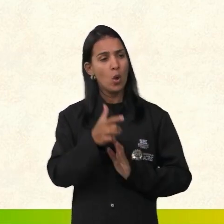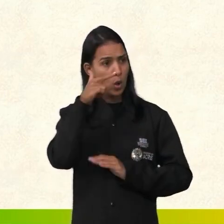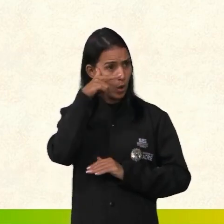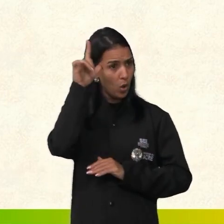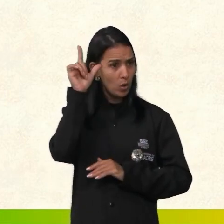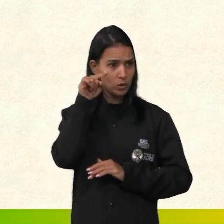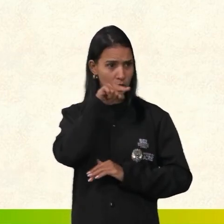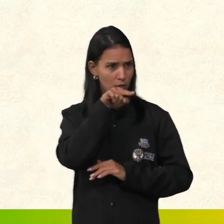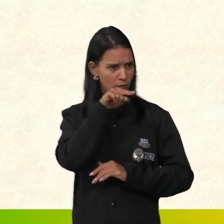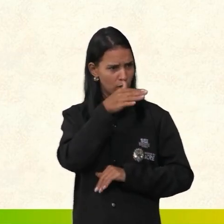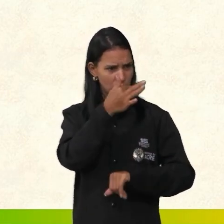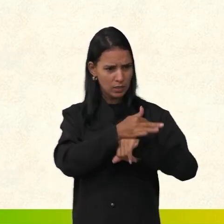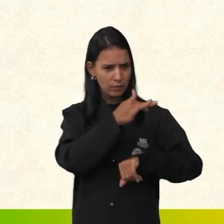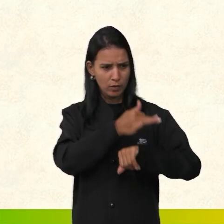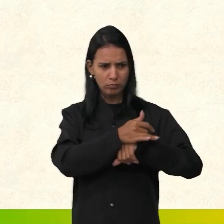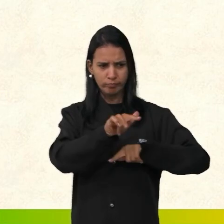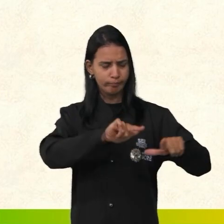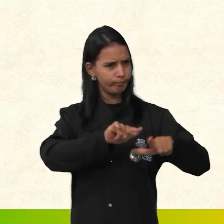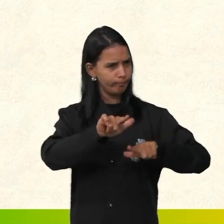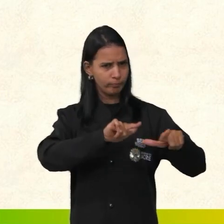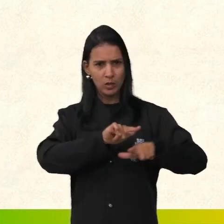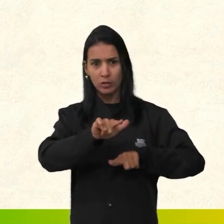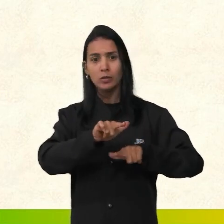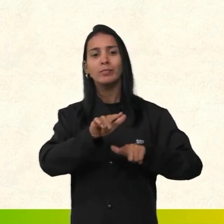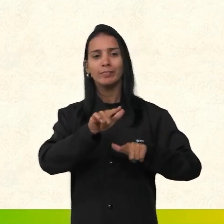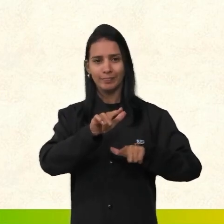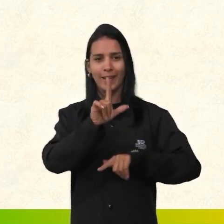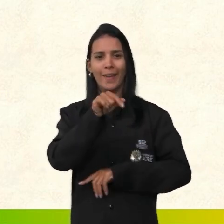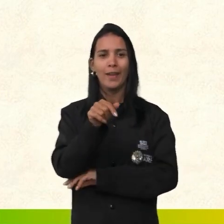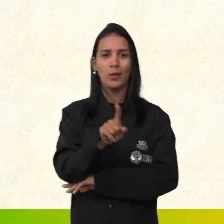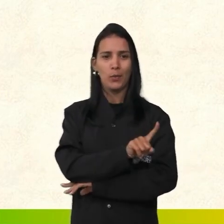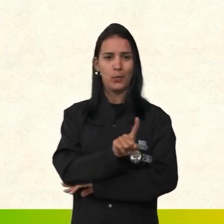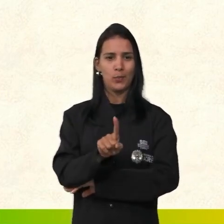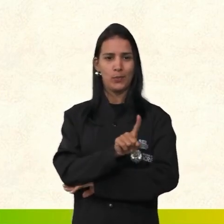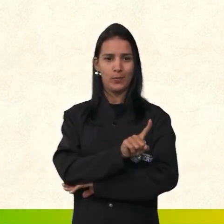trabalhou ontem, ou seja, uma negação. Bem?